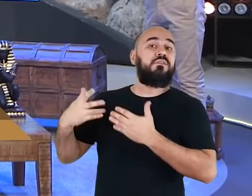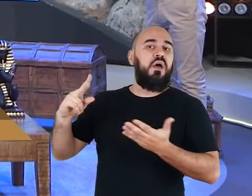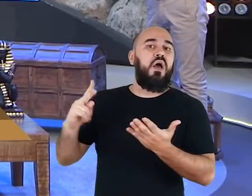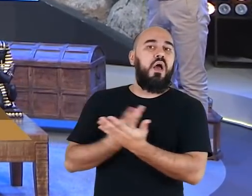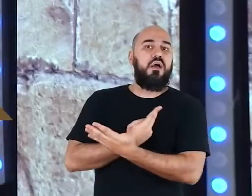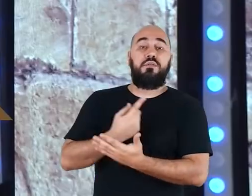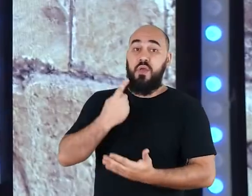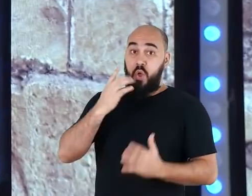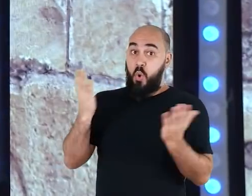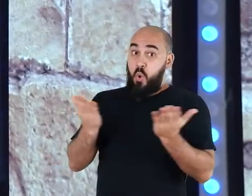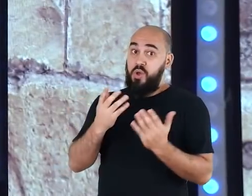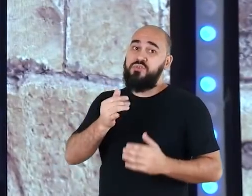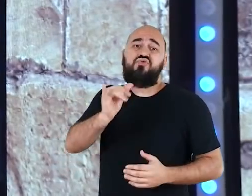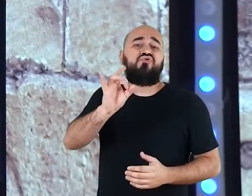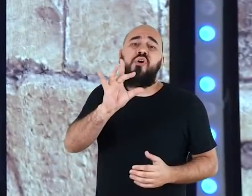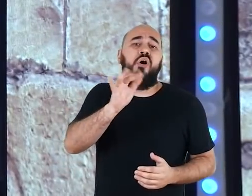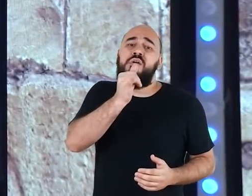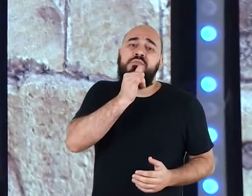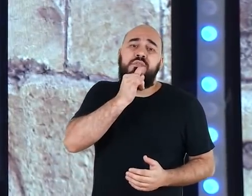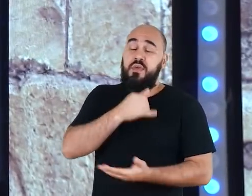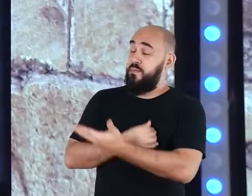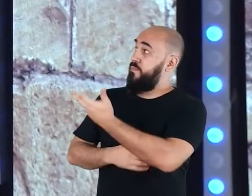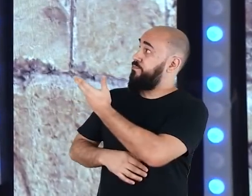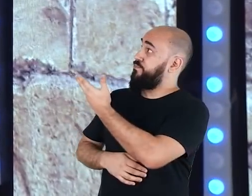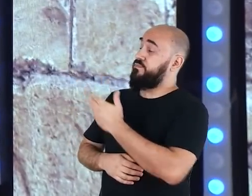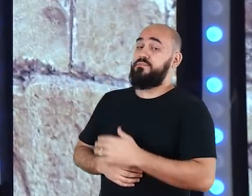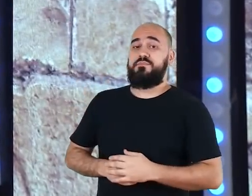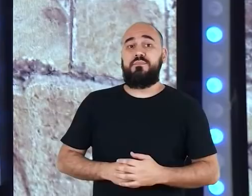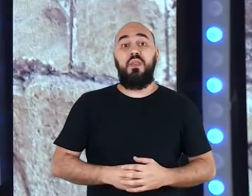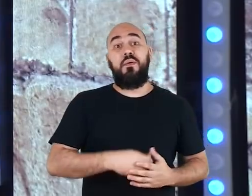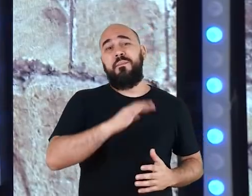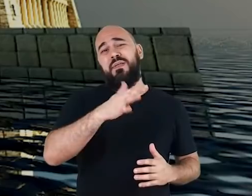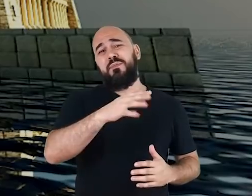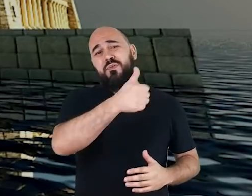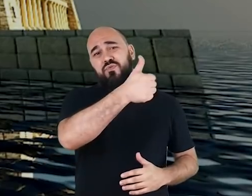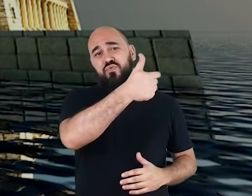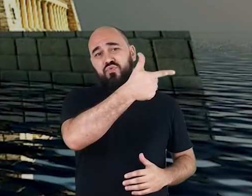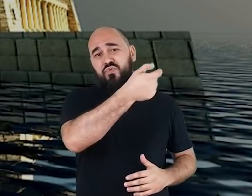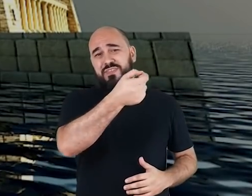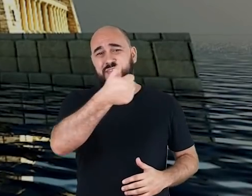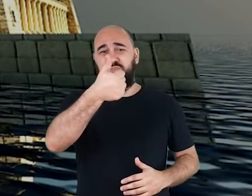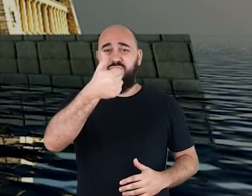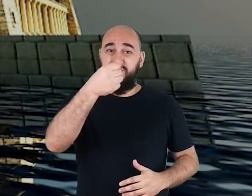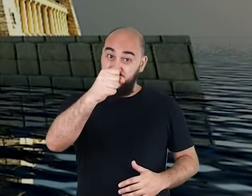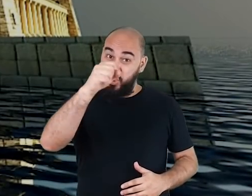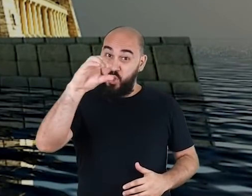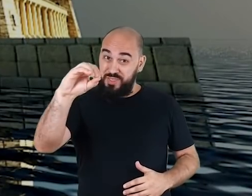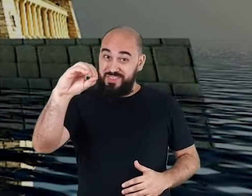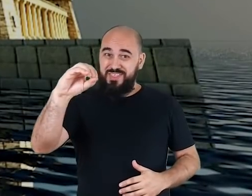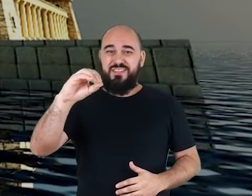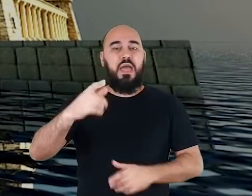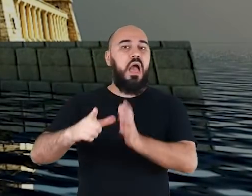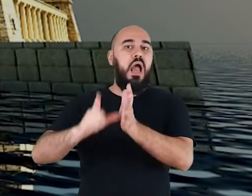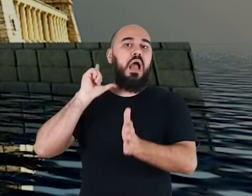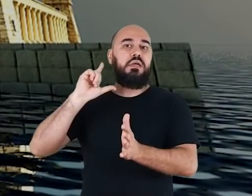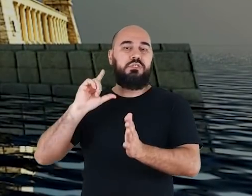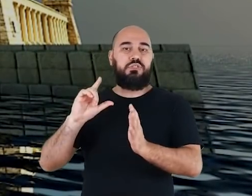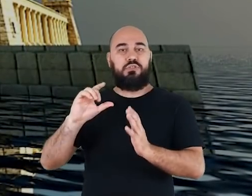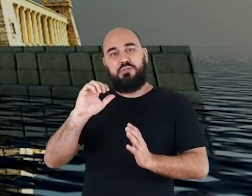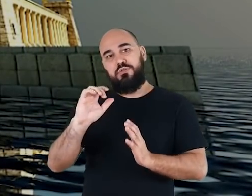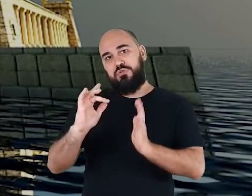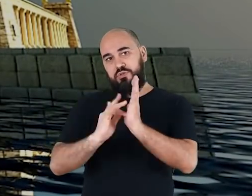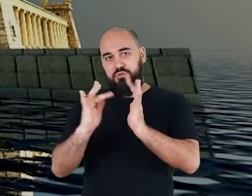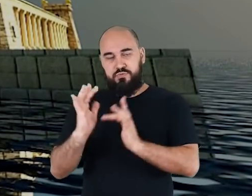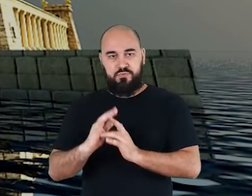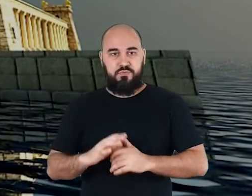Ptolomeu no ano 230 a.C., ou melhor, 280 a.C. Essa torre de mármore devia ficar próxima